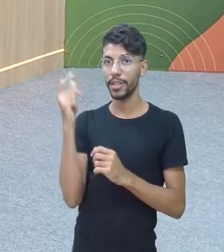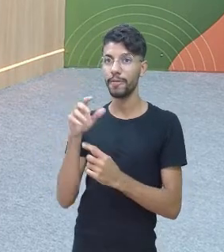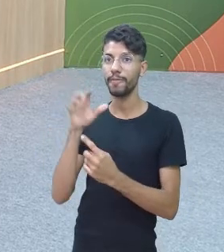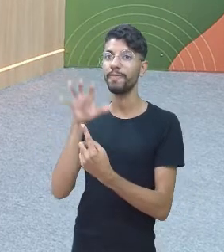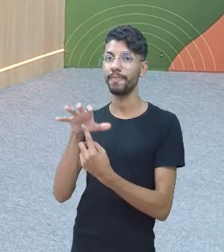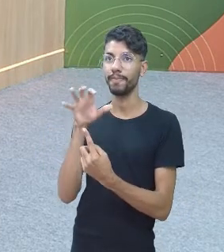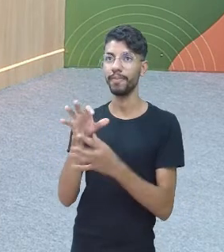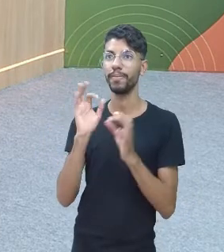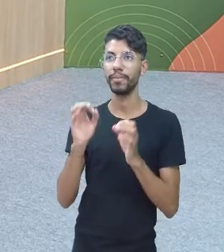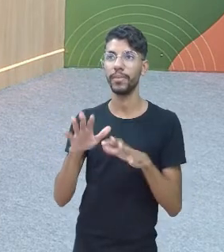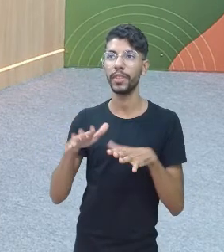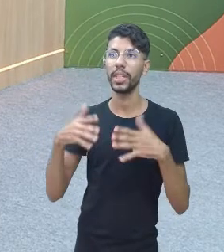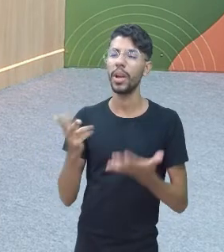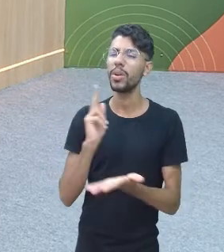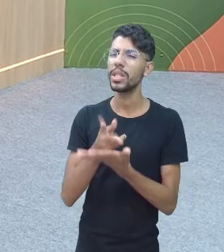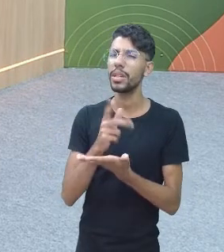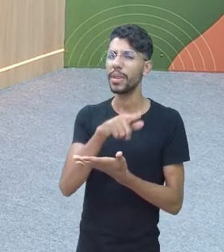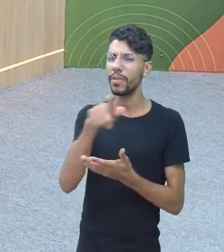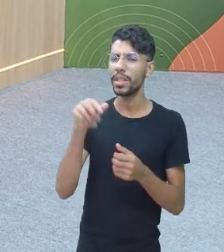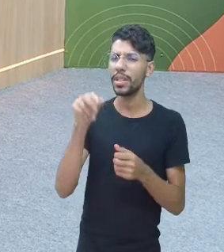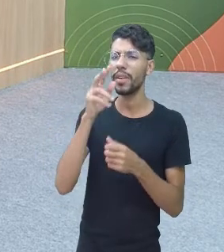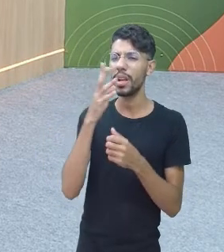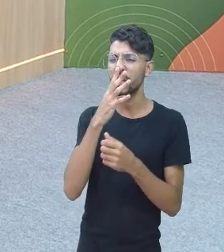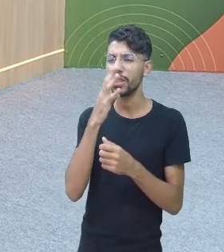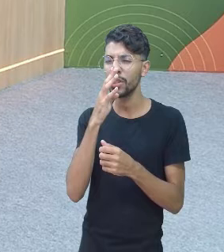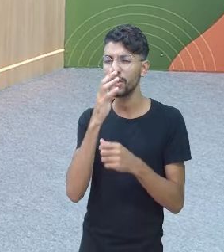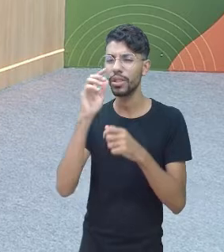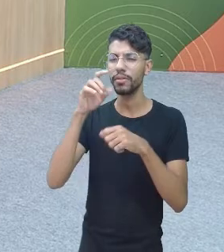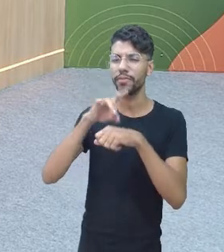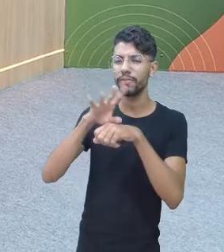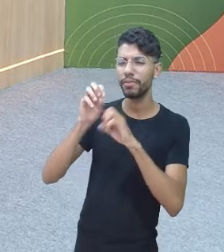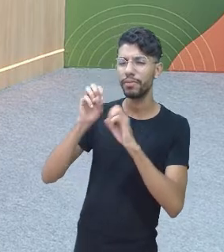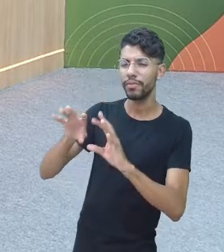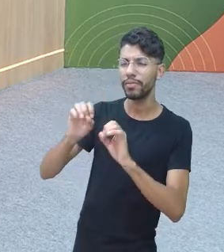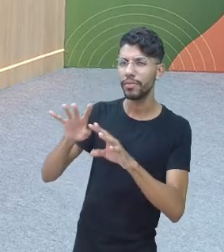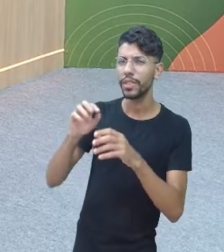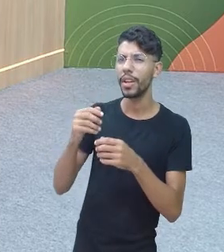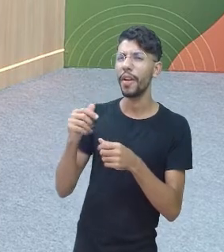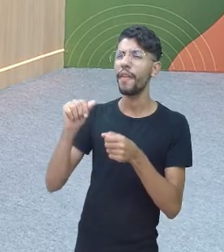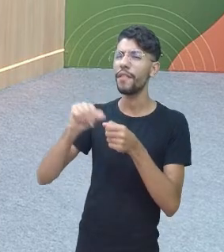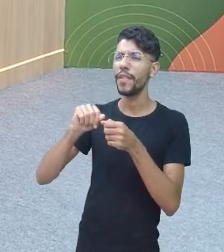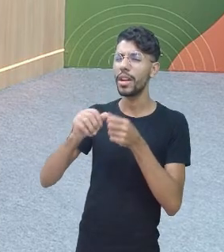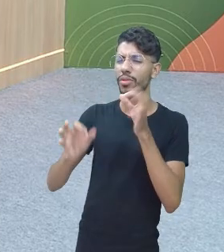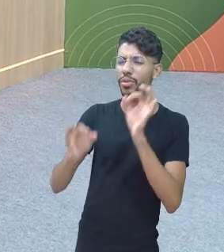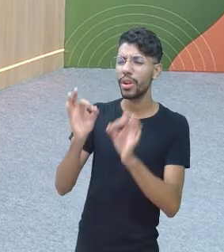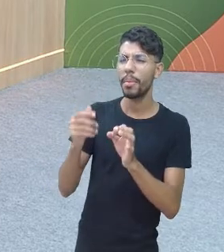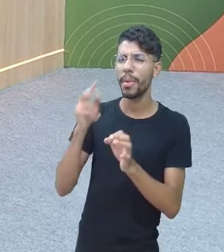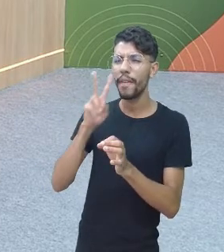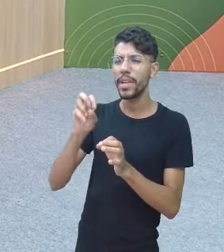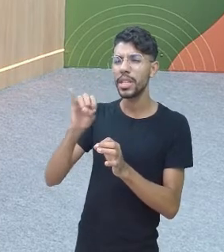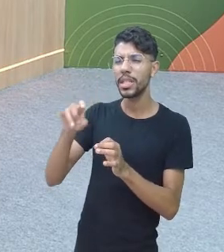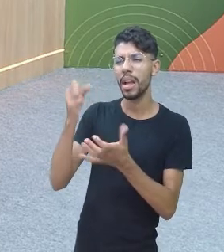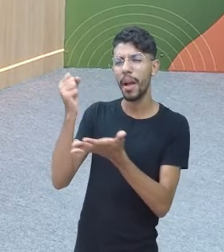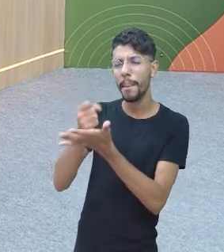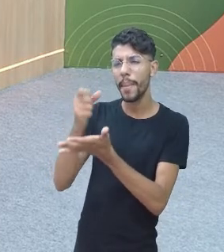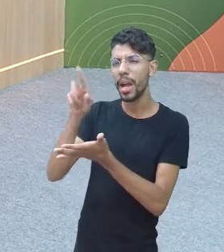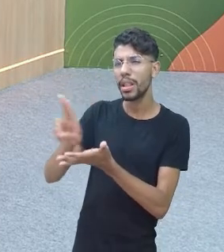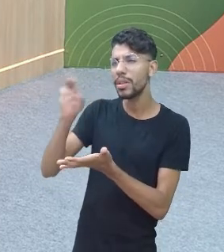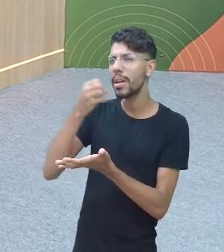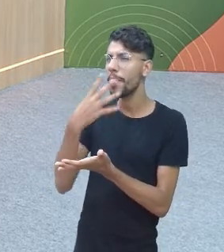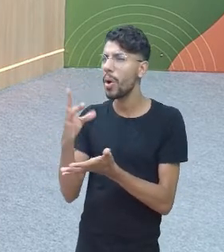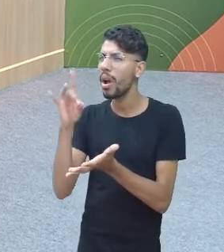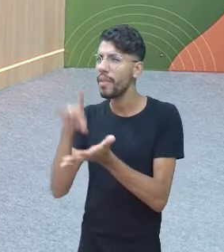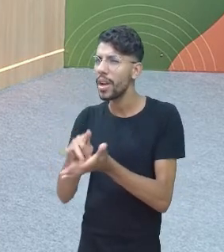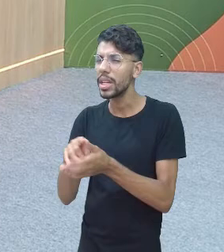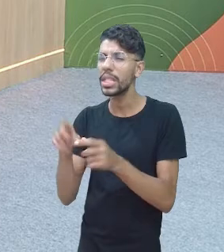um tutorial, tente aí fazer o seu julgamento sobre se a marca que ele está utilizando realmente é eficiente,